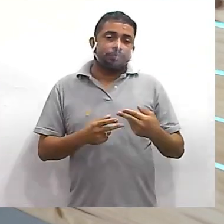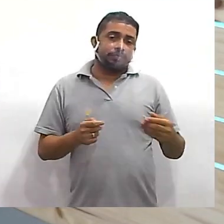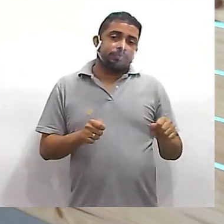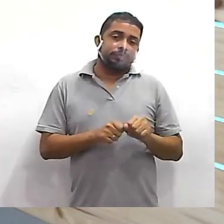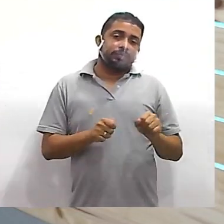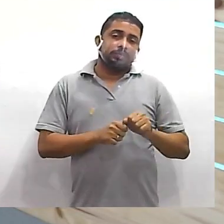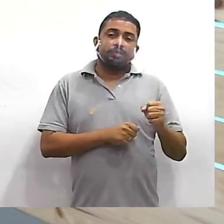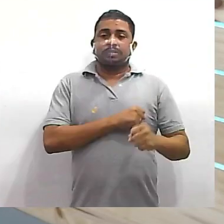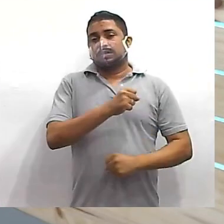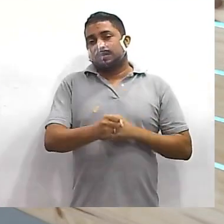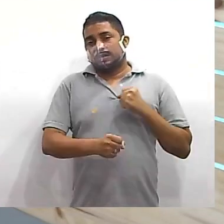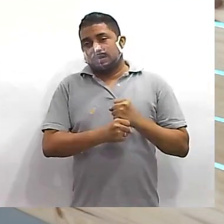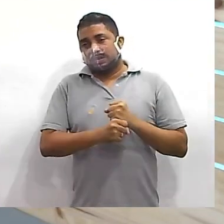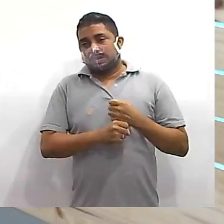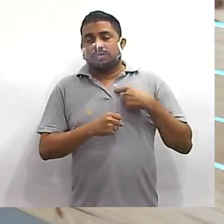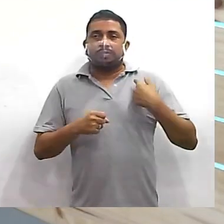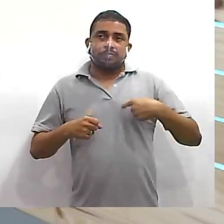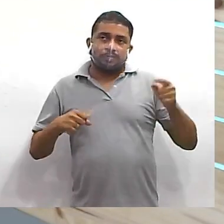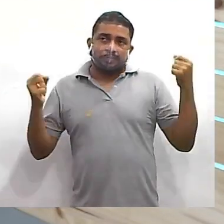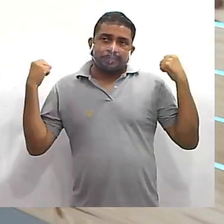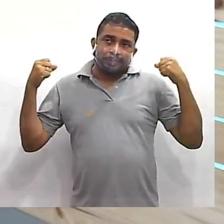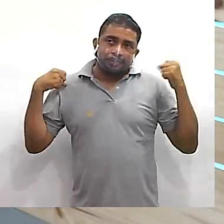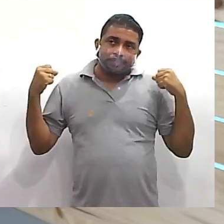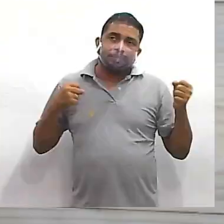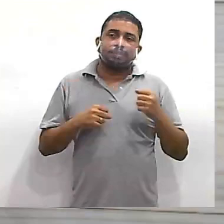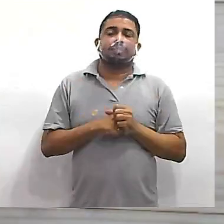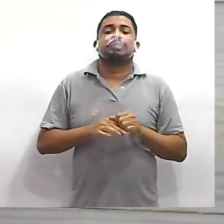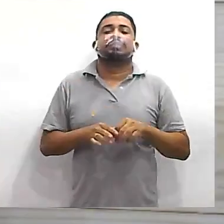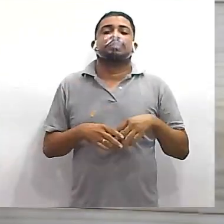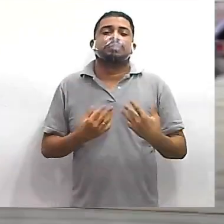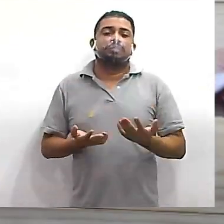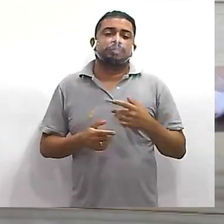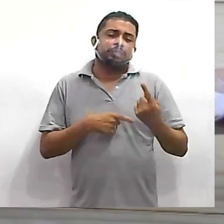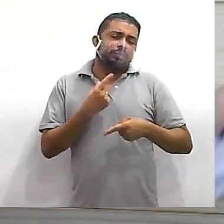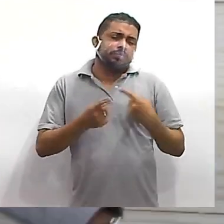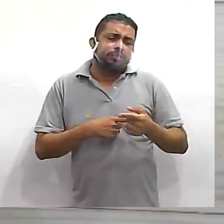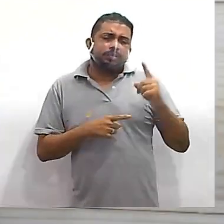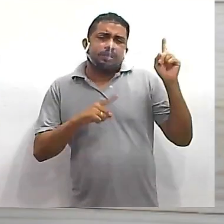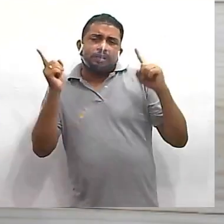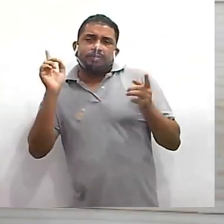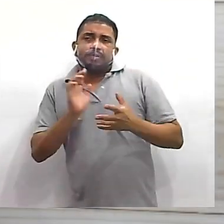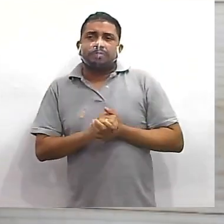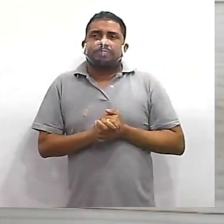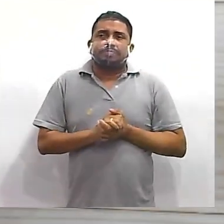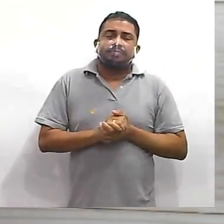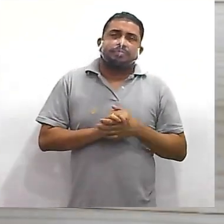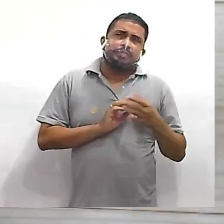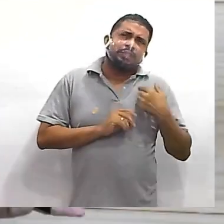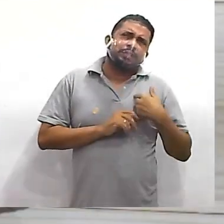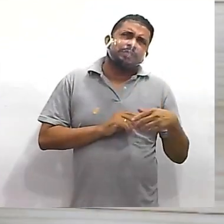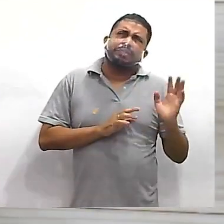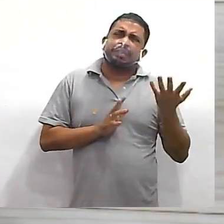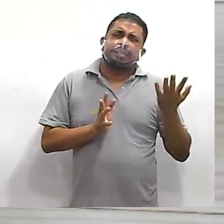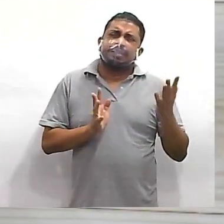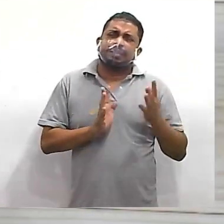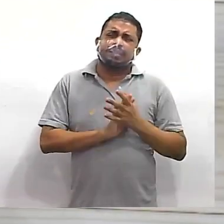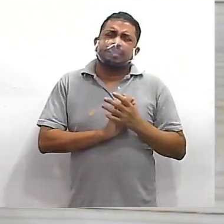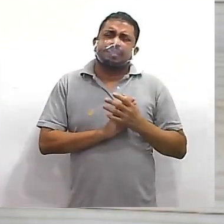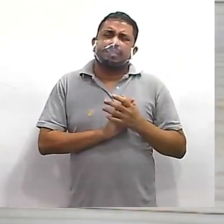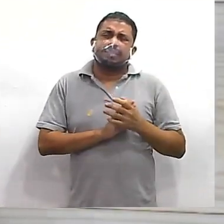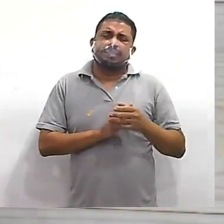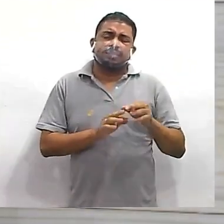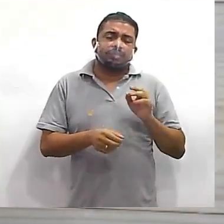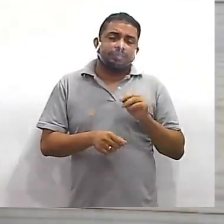assim, vou para a academia. Vou para a academia depois do carnaval. Eu vou fazer uma